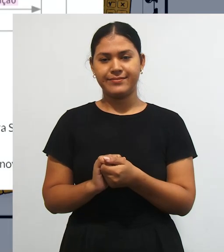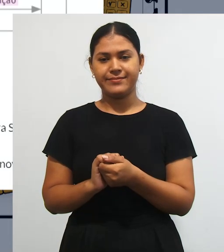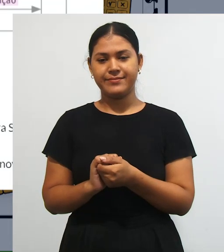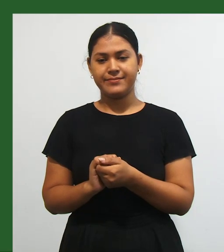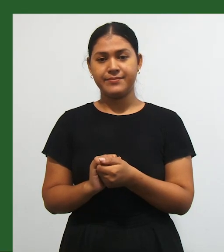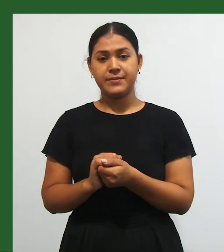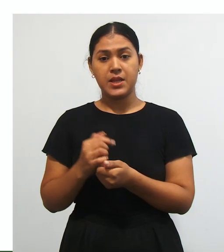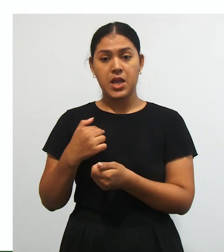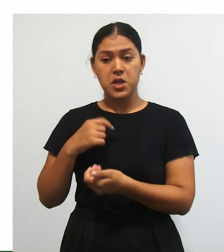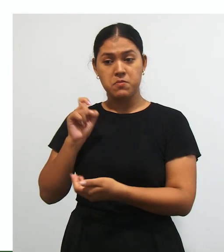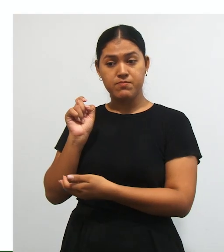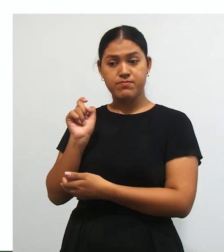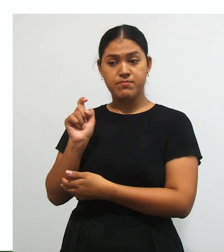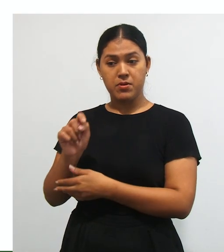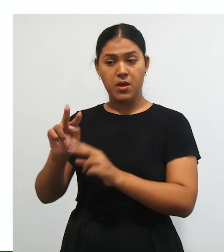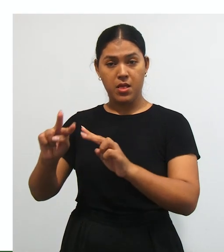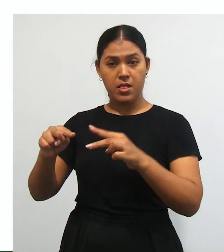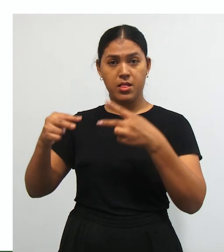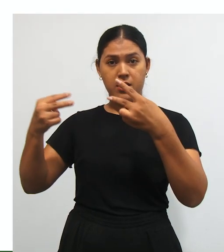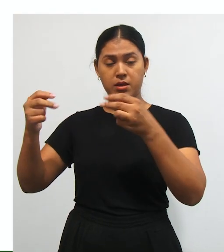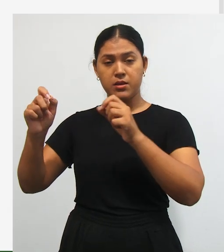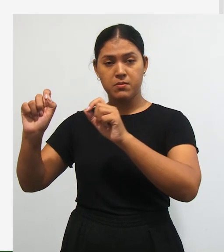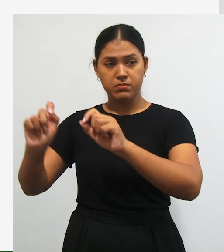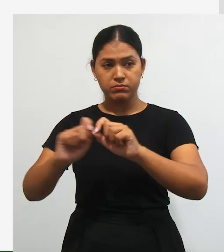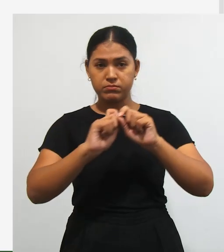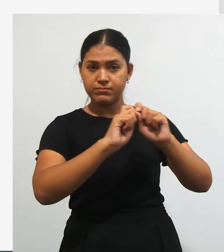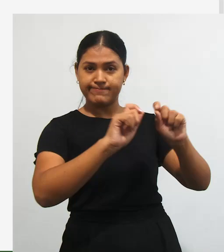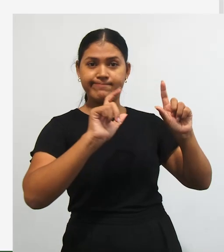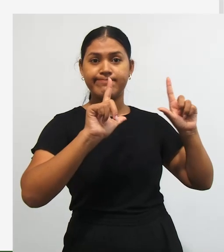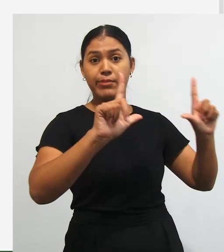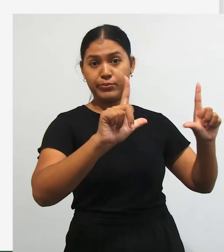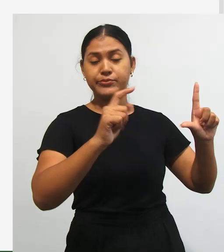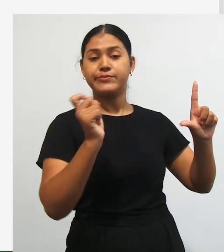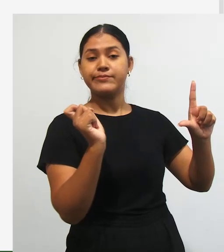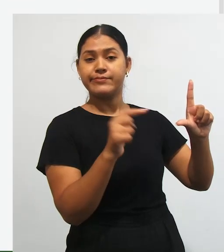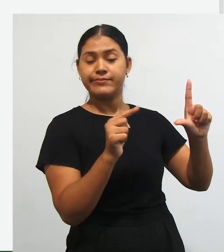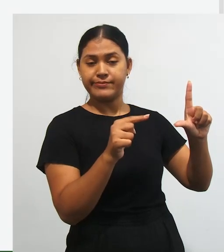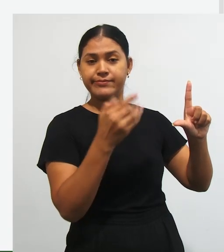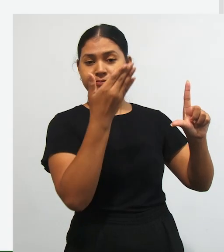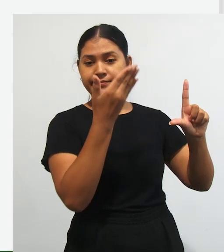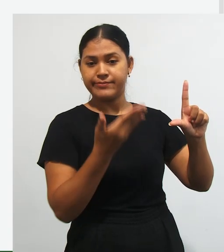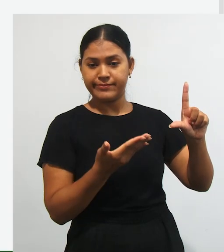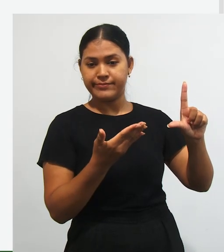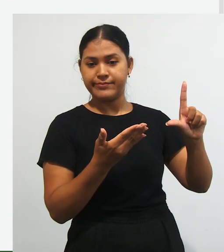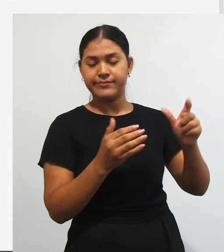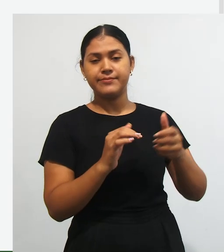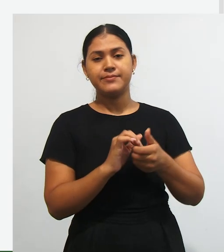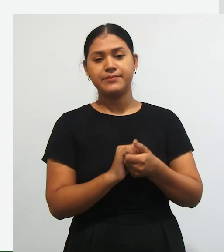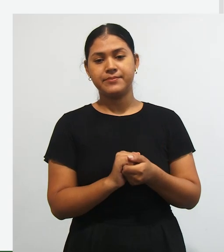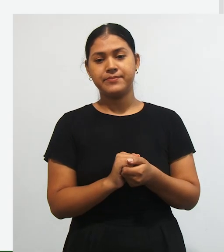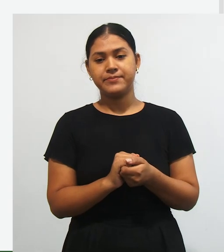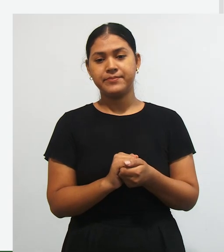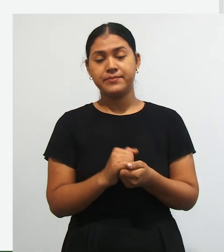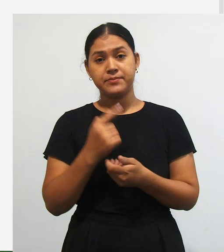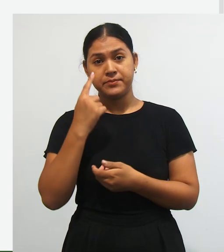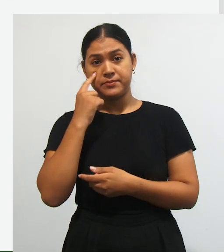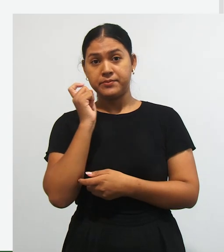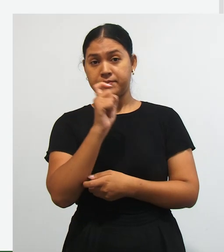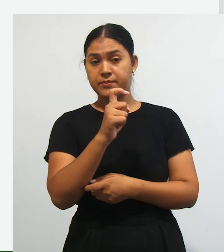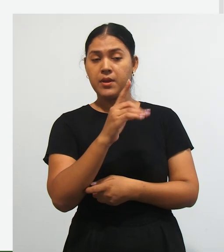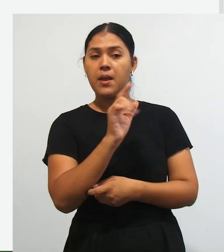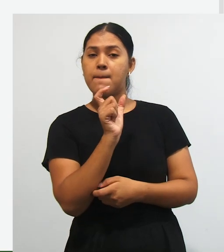no link, ele vai direto e ele vai abrir. Aí vai aqui, deixa eu só abrir para vocês, ó.